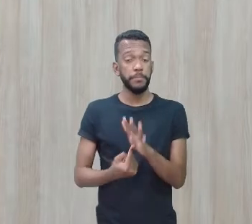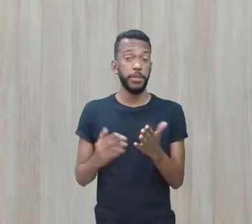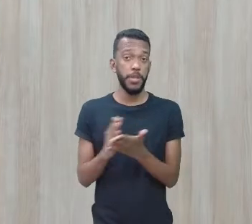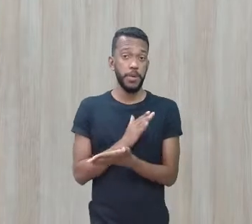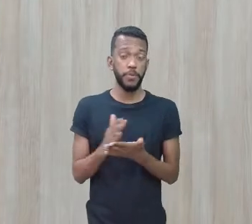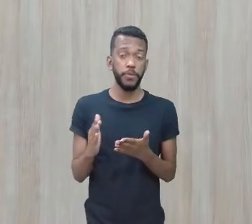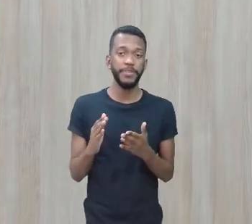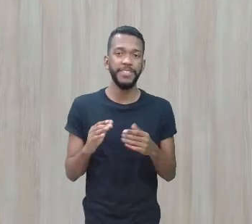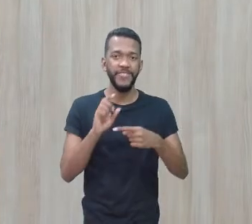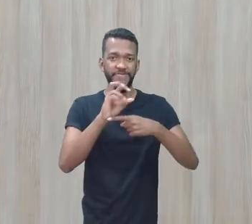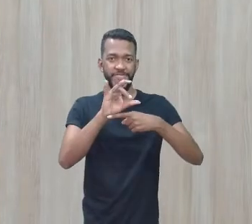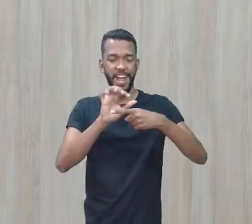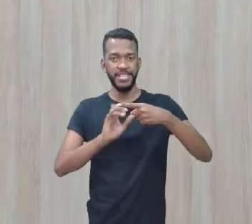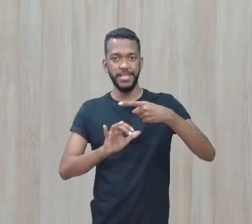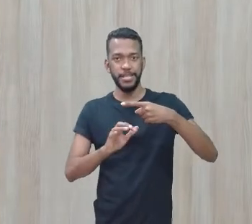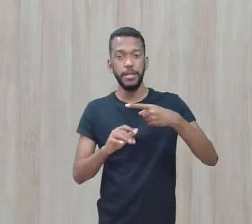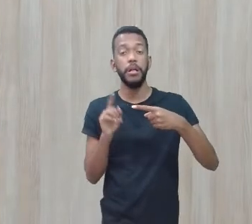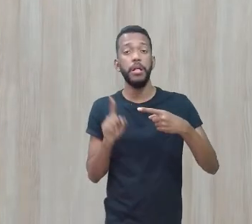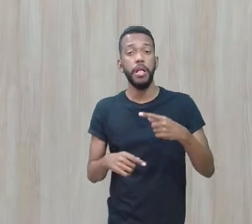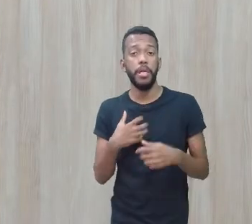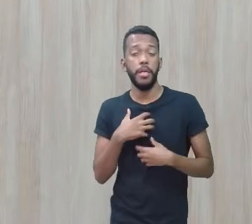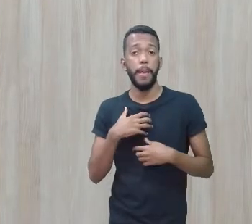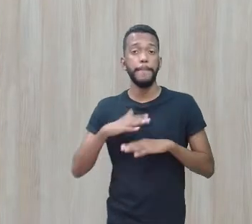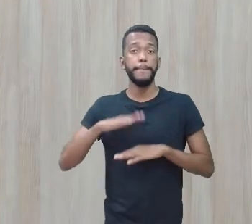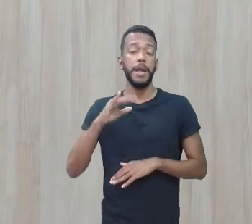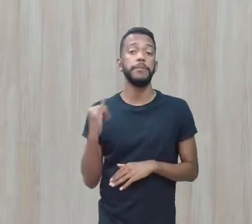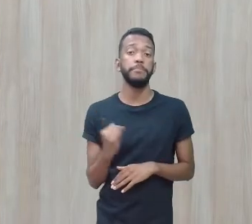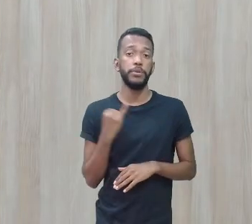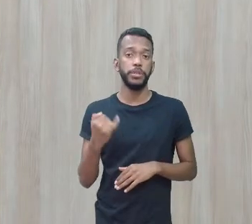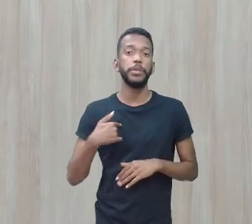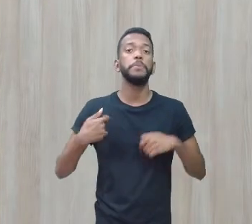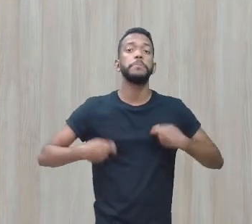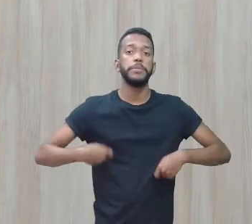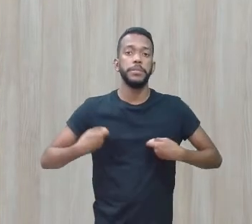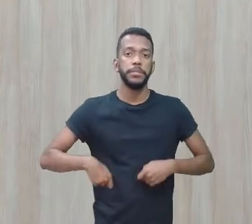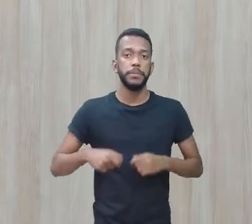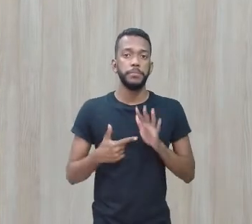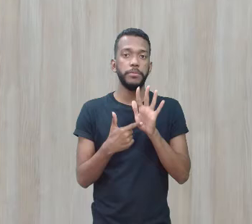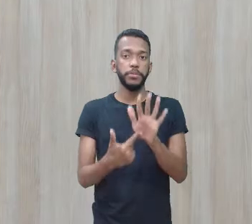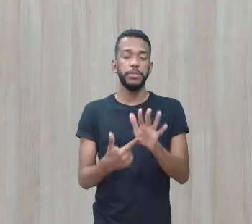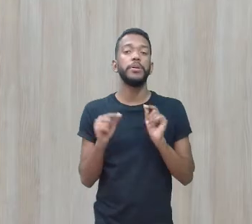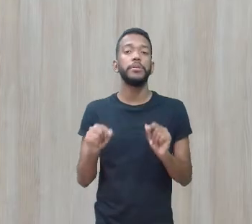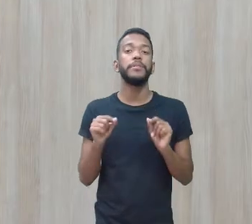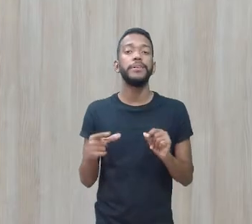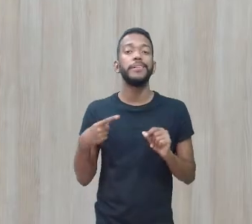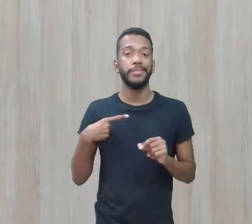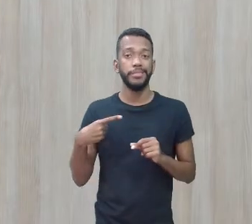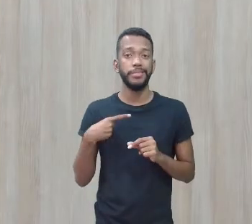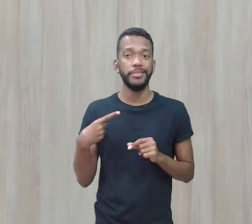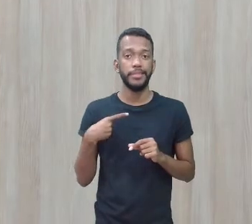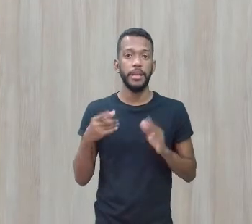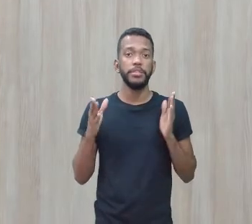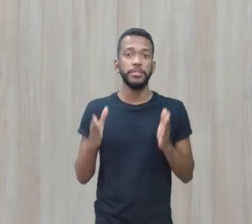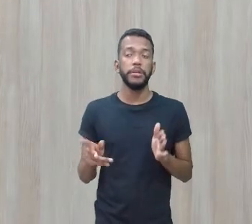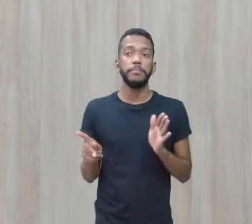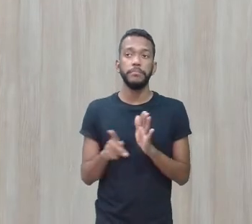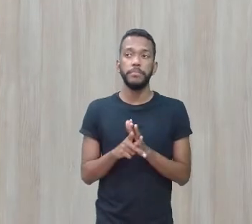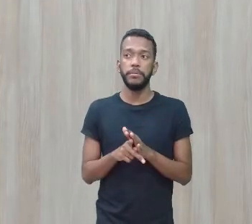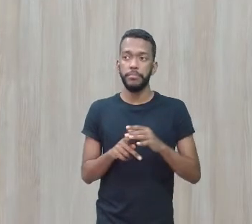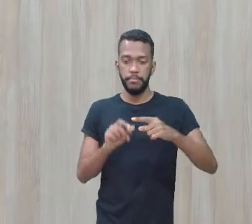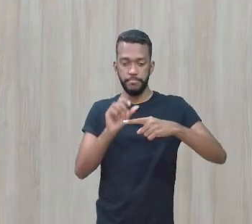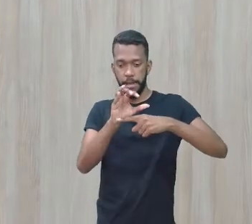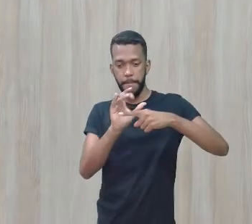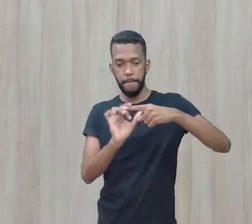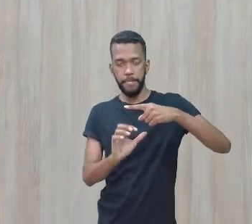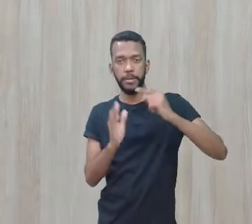fração, porque a parte mais importante que eu preciso destacar, quando a gente está relacionando esse pedaço, né, essa ideia de